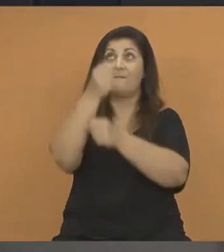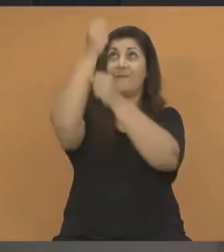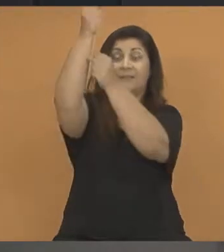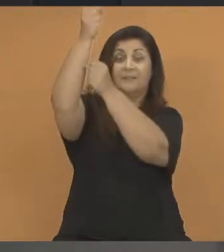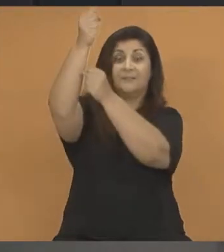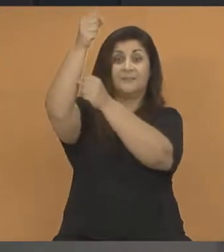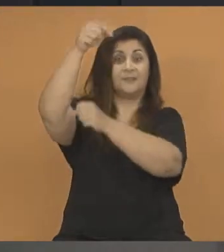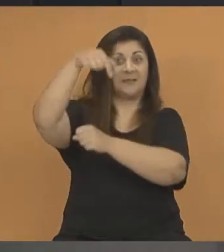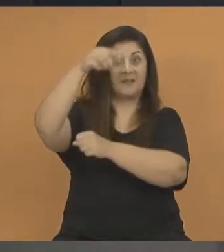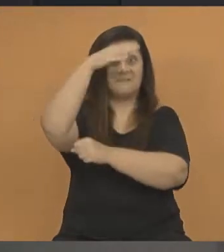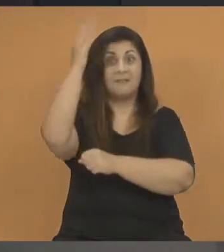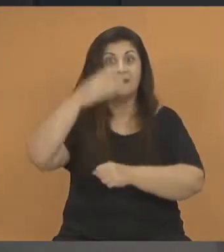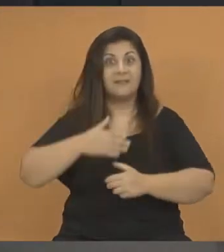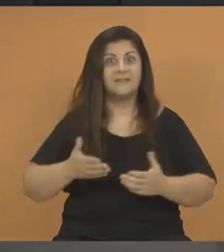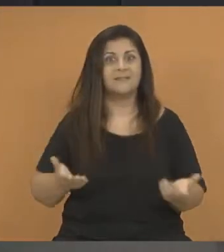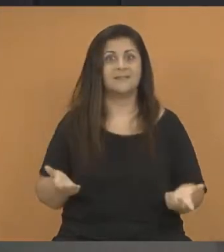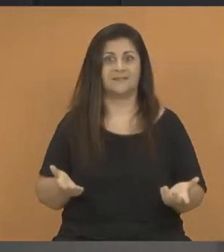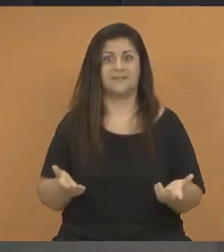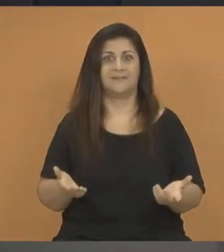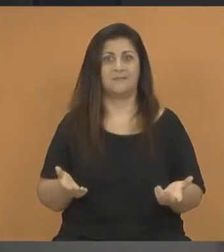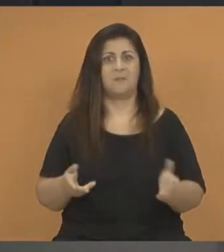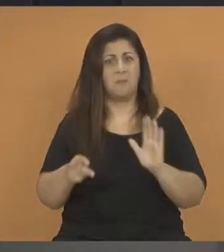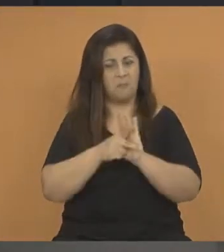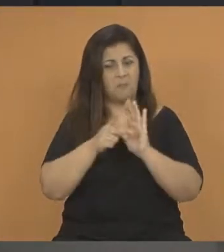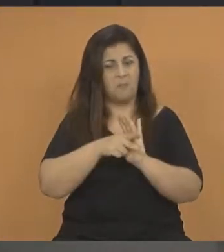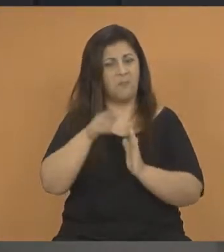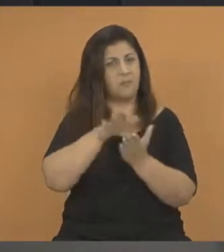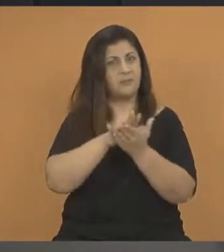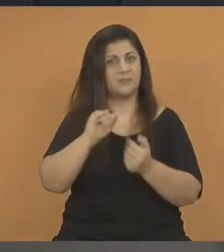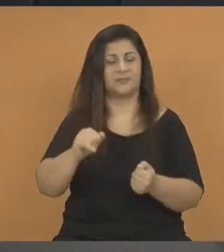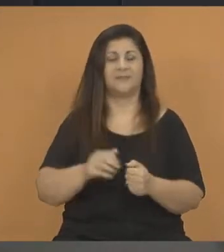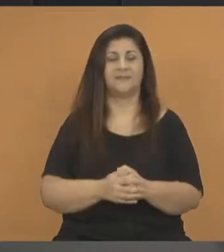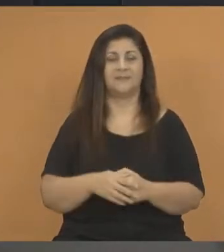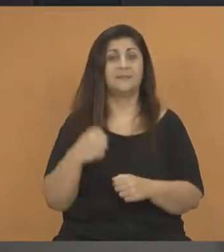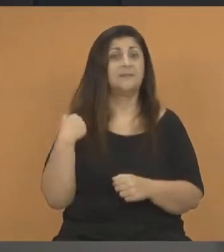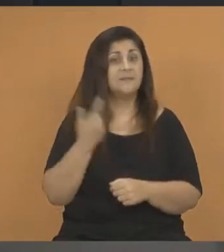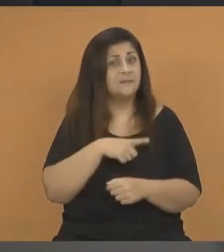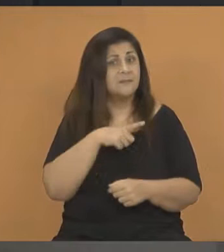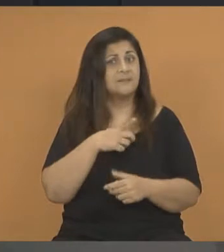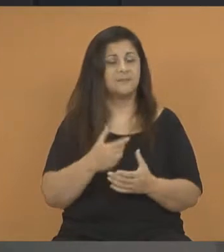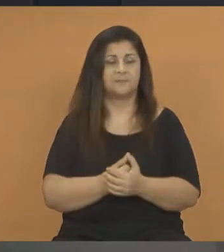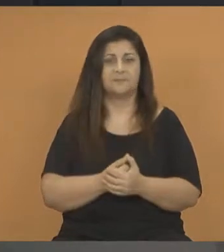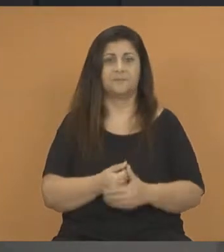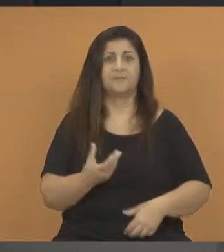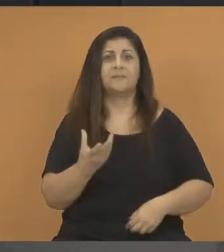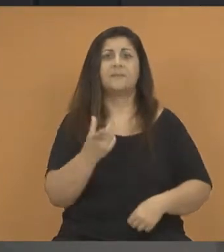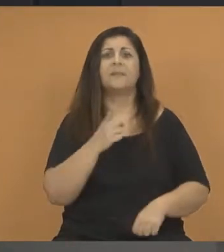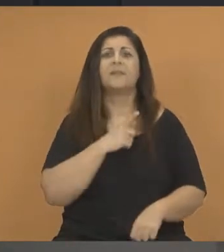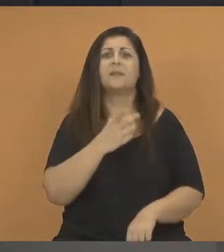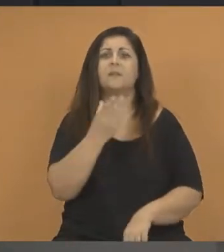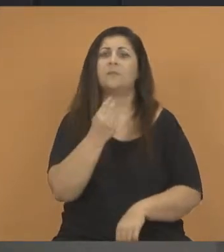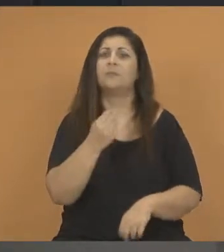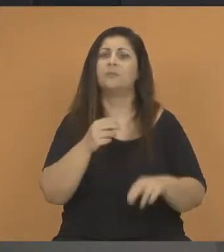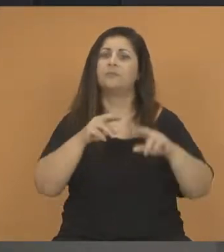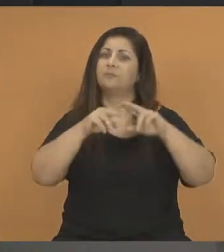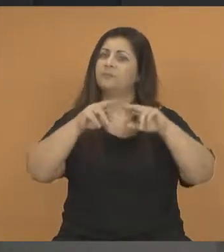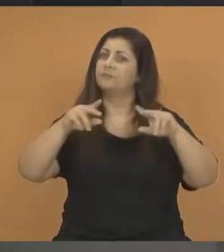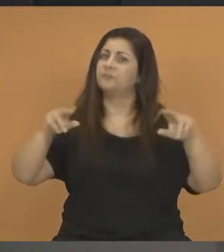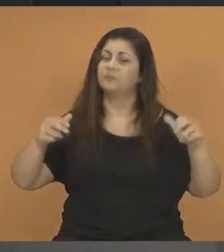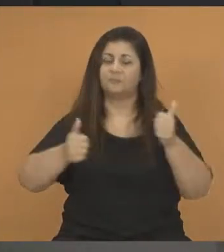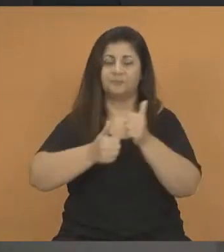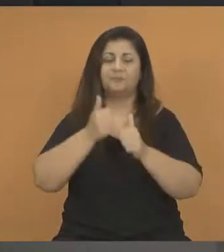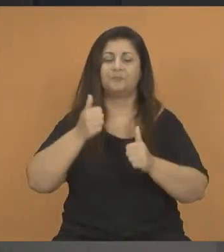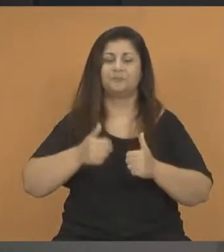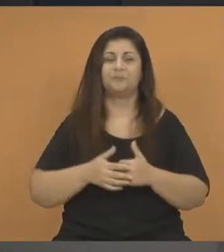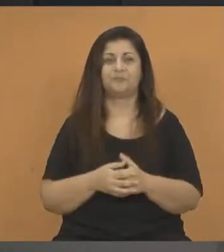teve, e hoje nós temos. Então, são vários segmentos do esporte. É importante